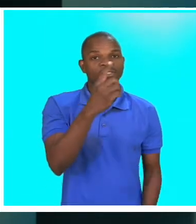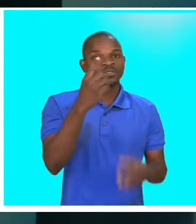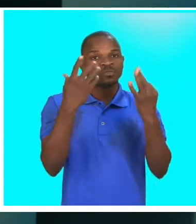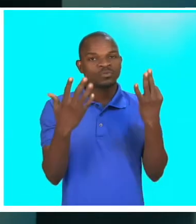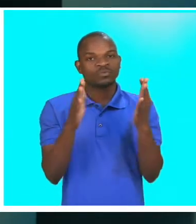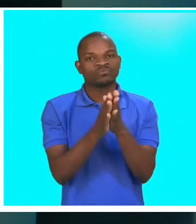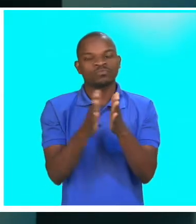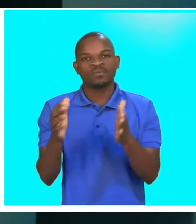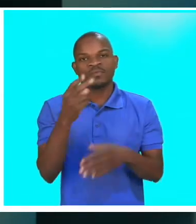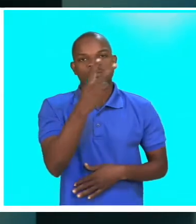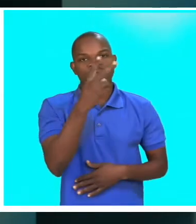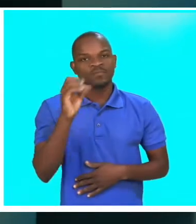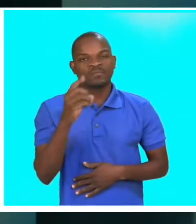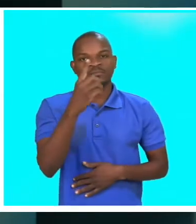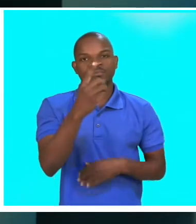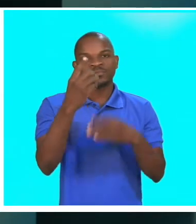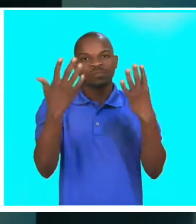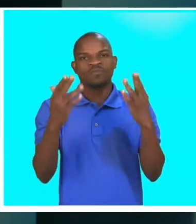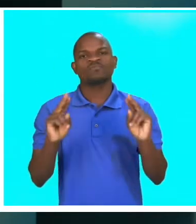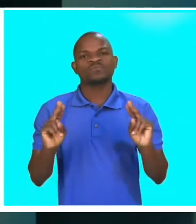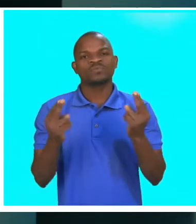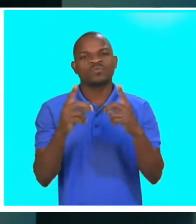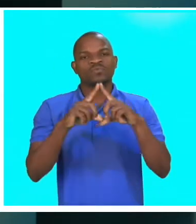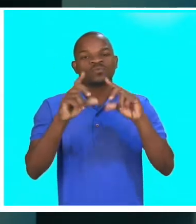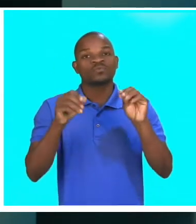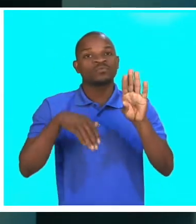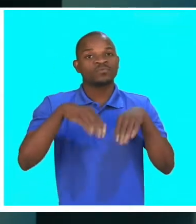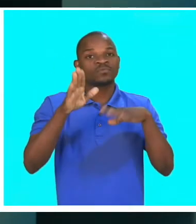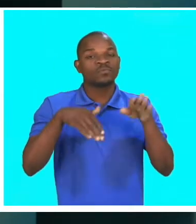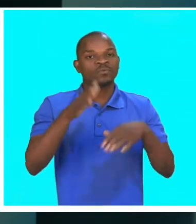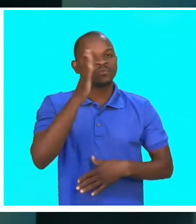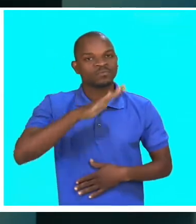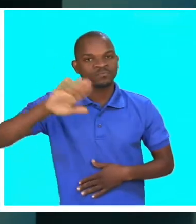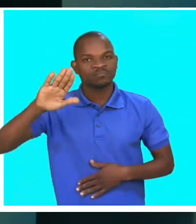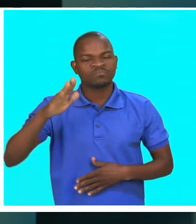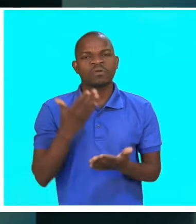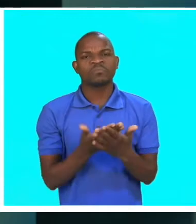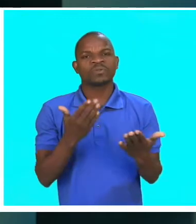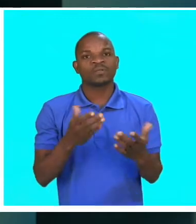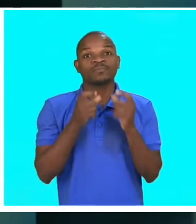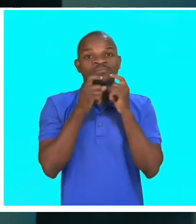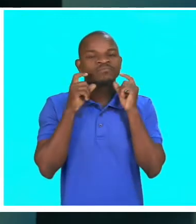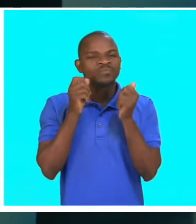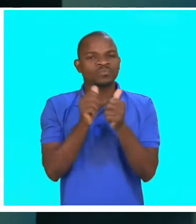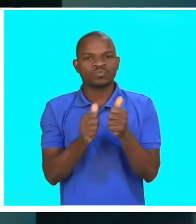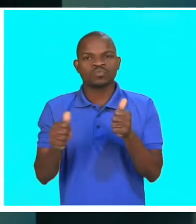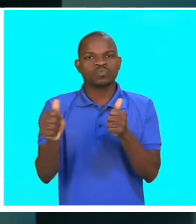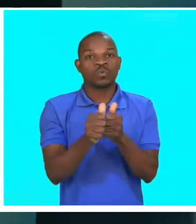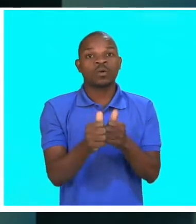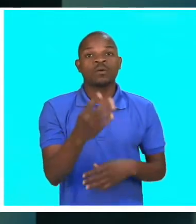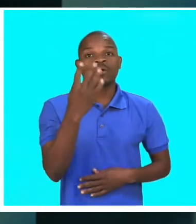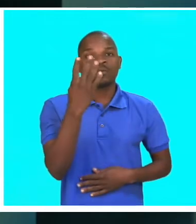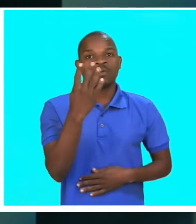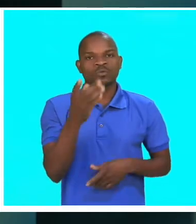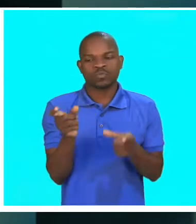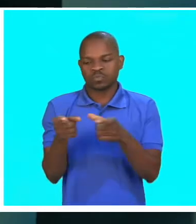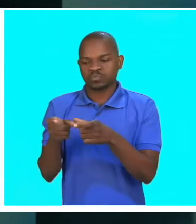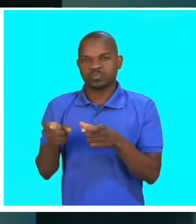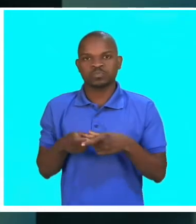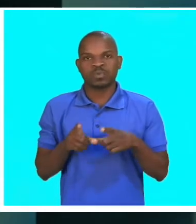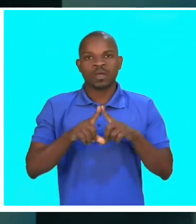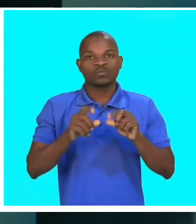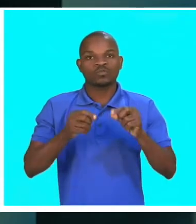época 2018-2019 abre nova página na história do futebol nacional. É que Moçambique será representado por quatro